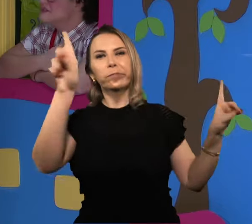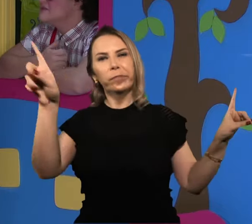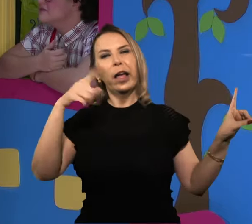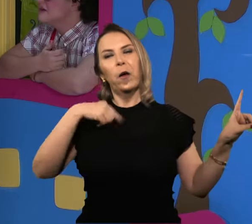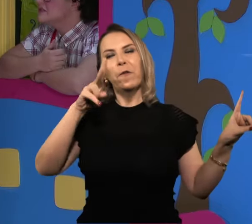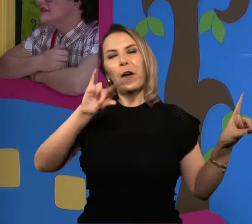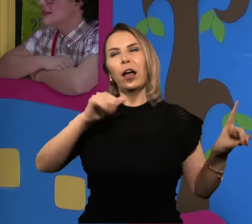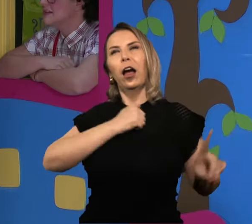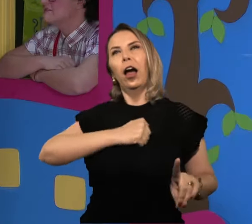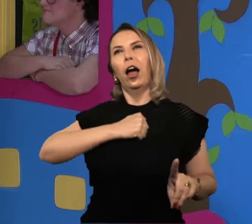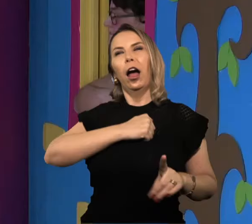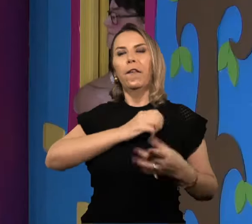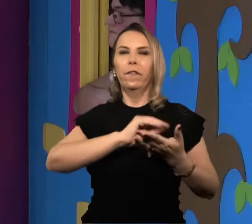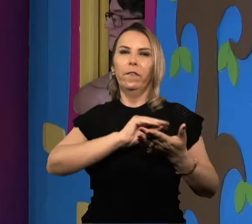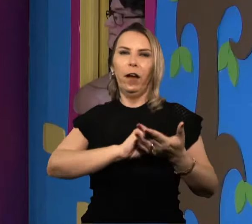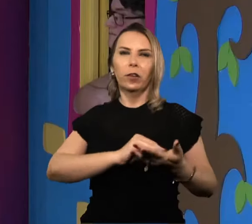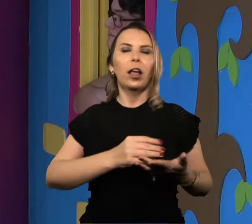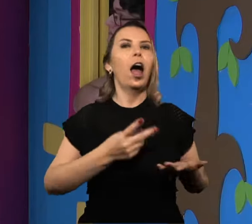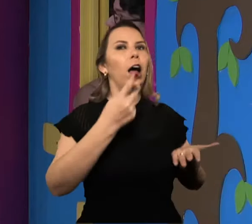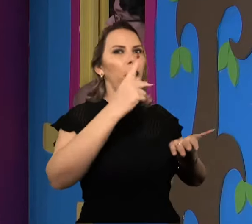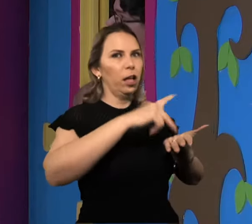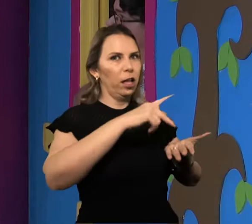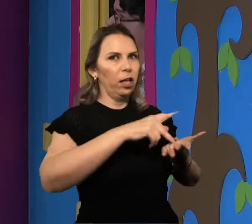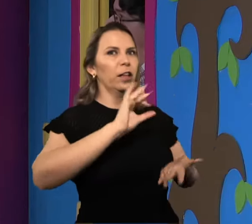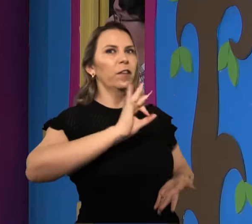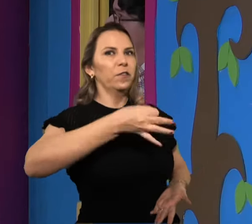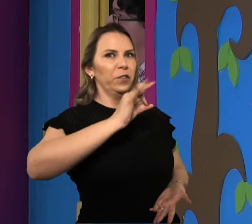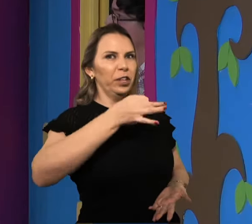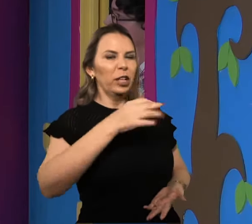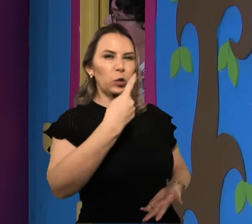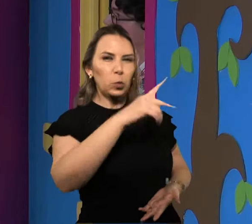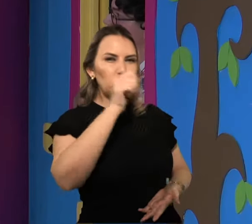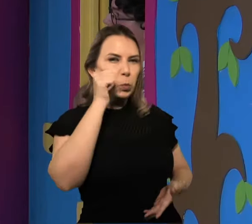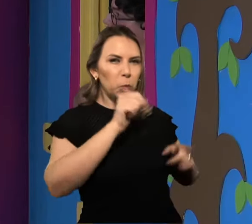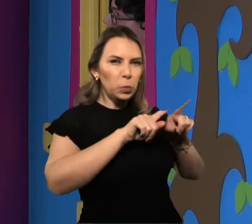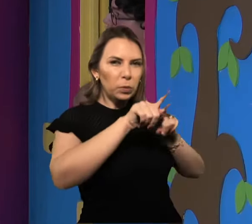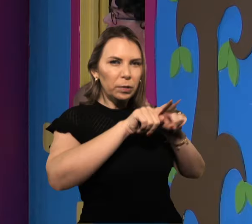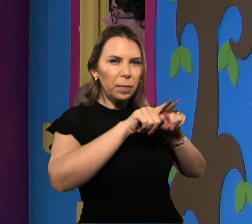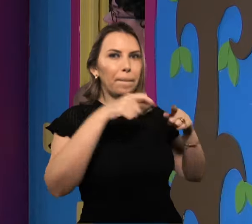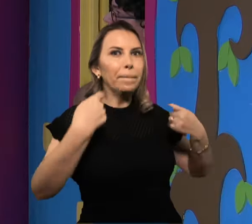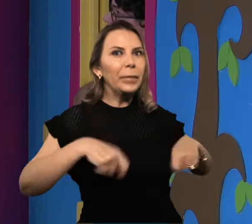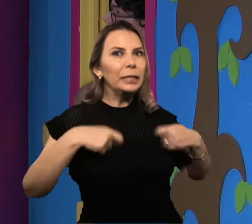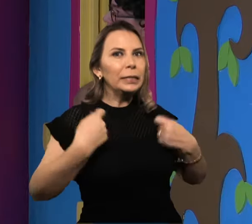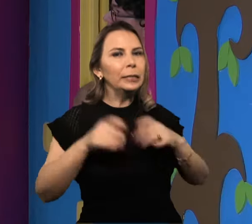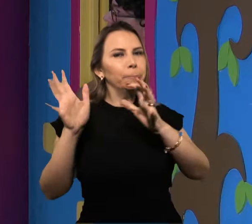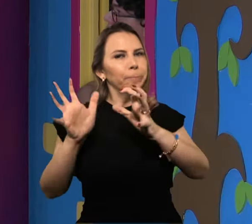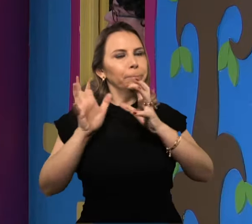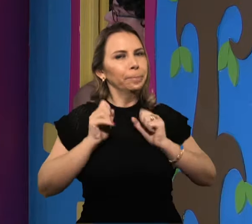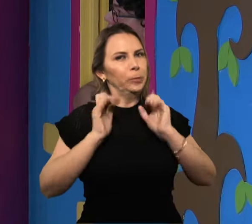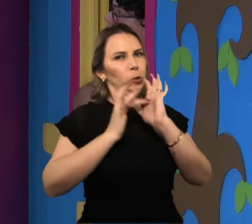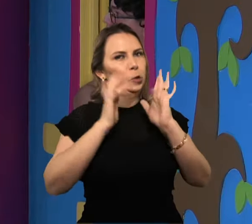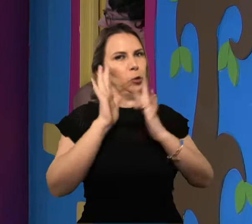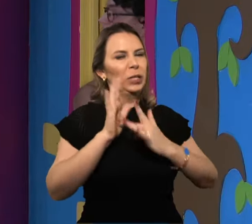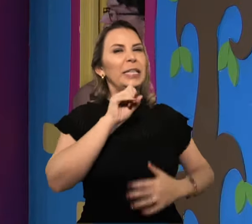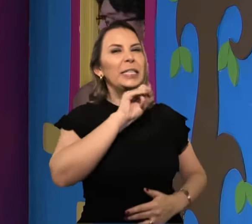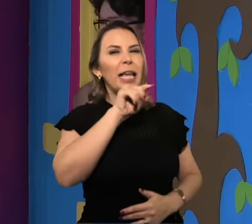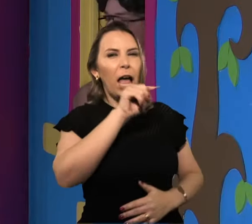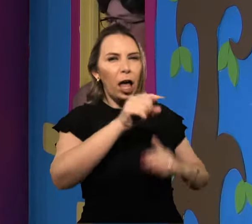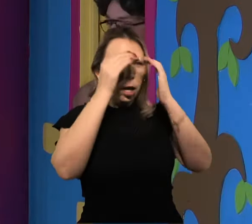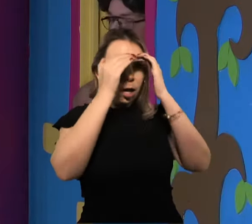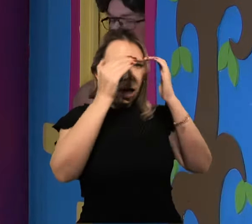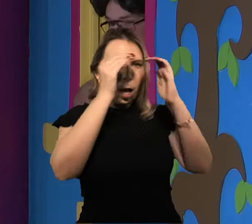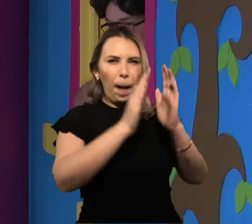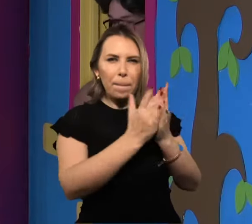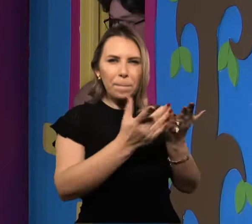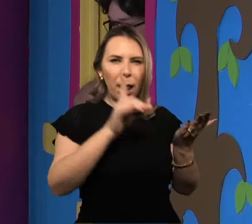e eu vou sentir falta dela. É verdade, Neco. A Vicky, ela precisa mesmo é de Jesus. O dia que ela